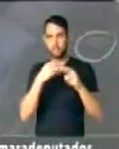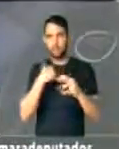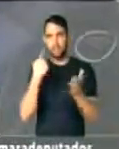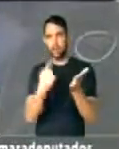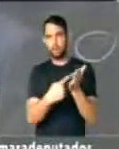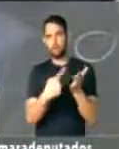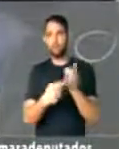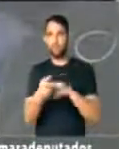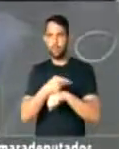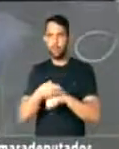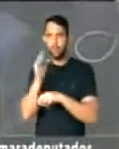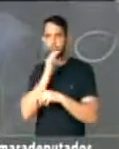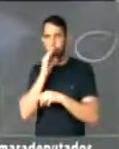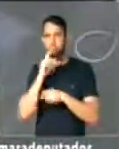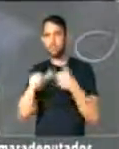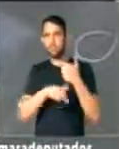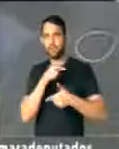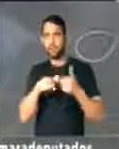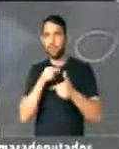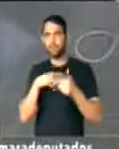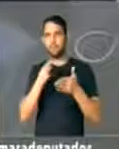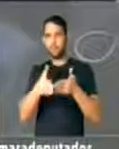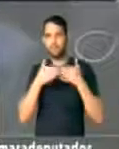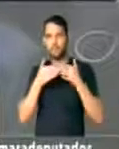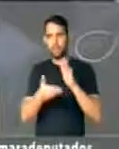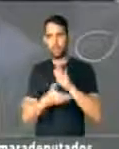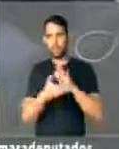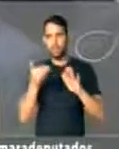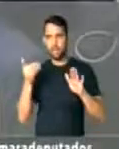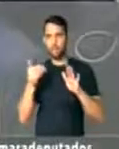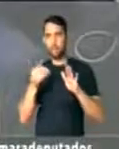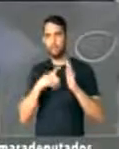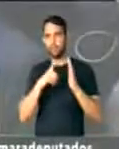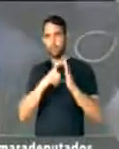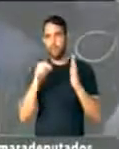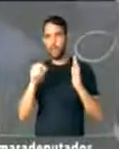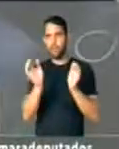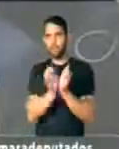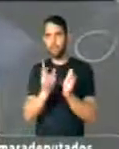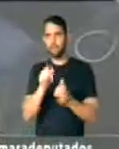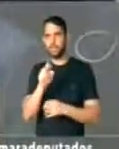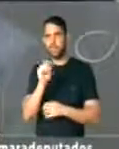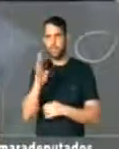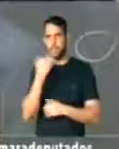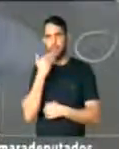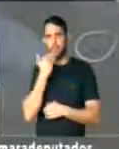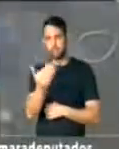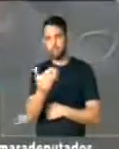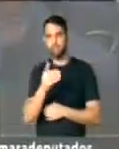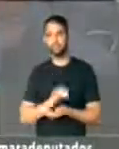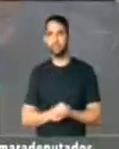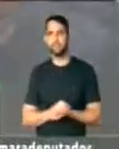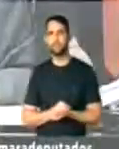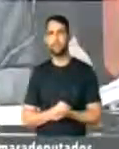entendimento e buscando agilizar os trabalhos, solicitamos a retirada do destaque que a bancada do PCdoB apresentou. Senhor presidente.